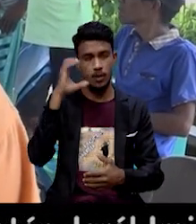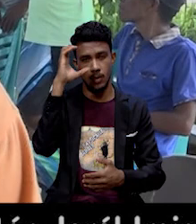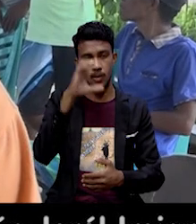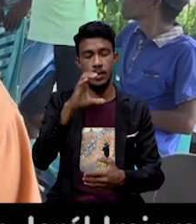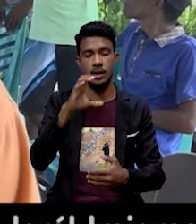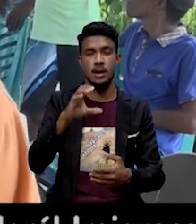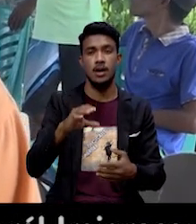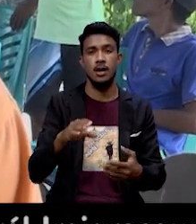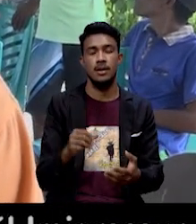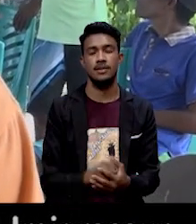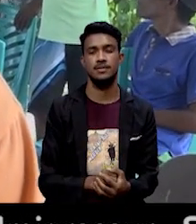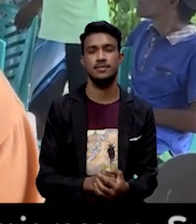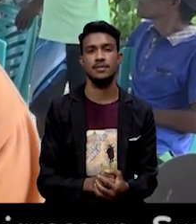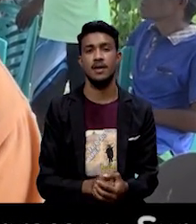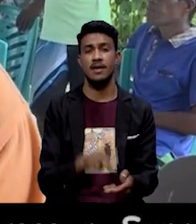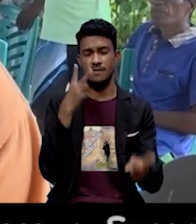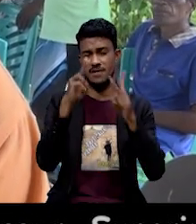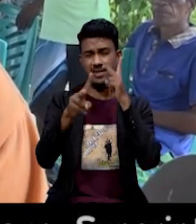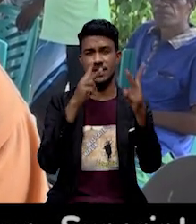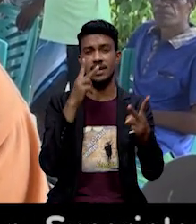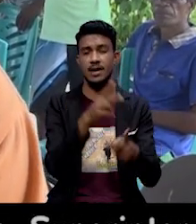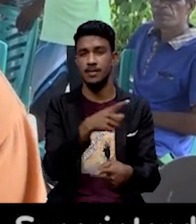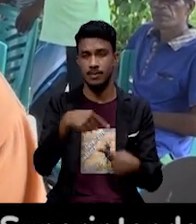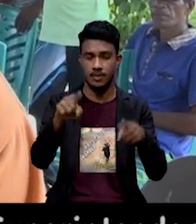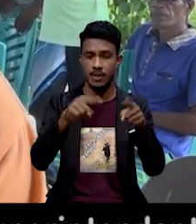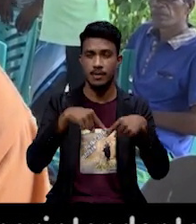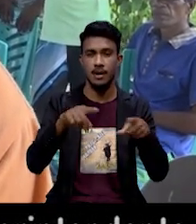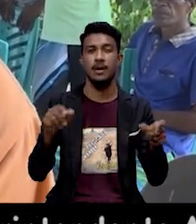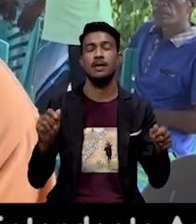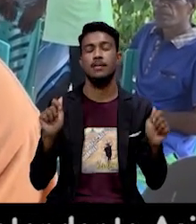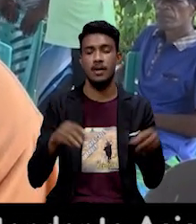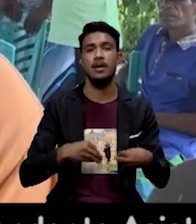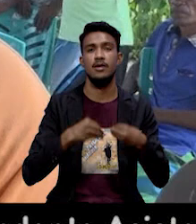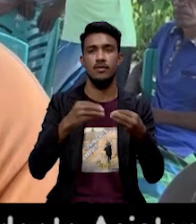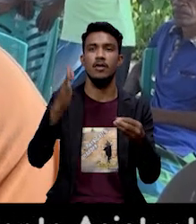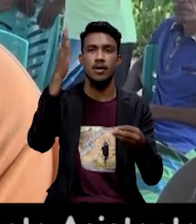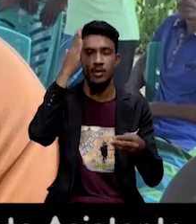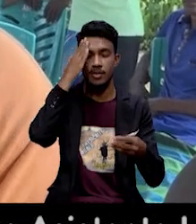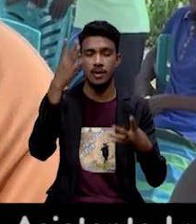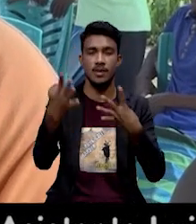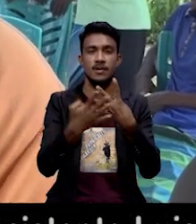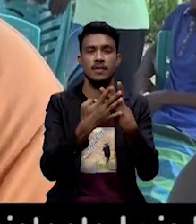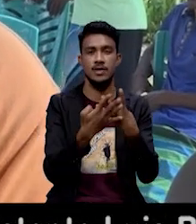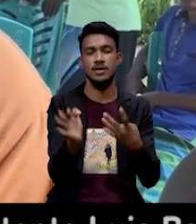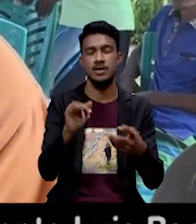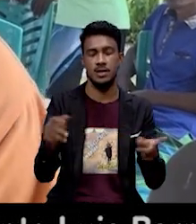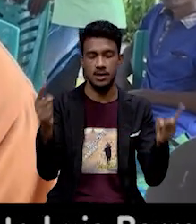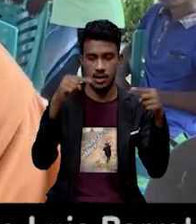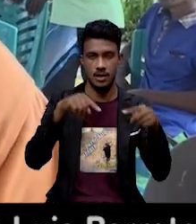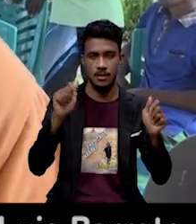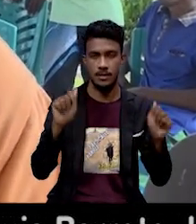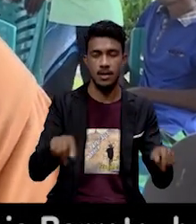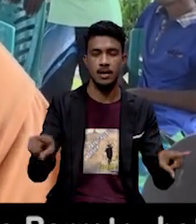Buka, tu visita a Malu, a tu não é, Bele Fuxi, motivação para prisioneiros, se a gente não é, a tu não é, Bele